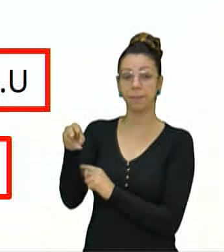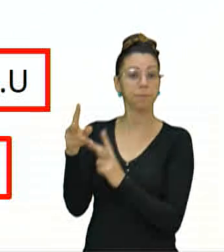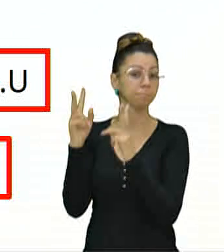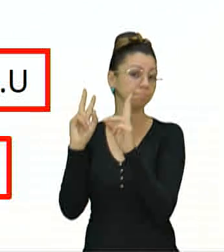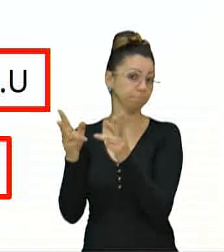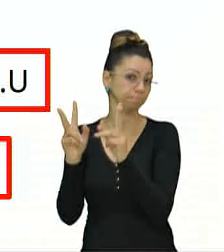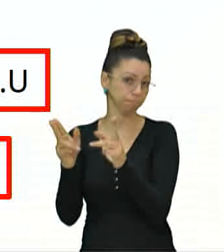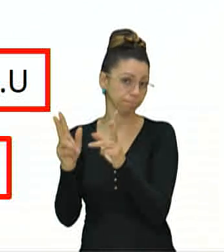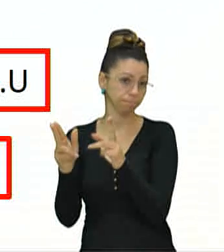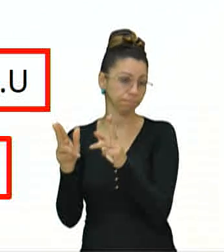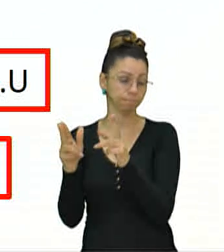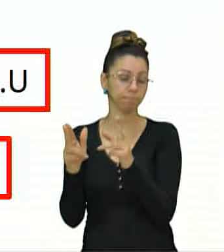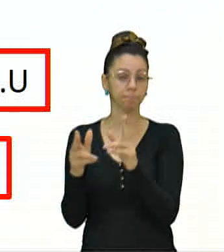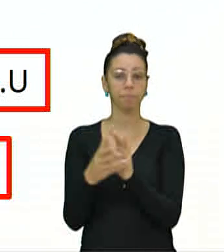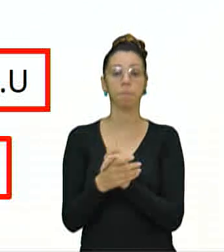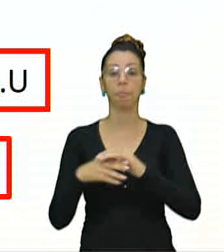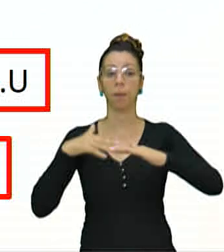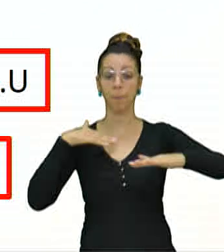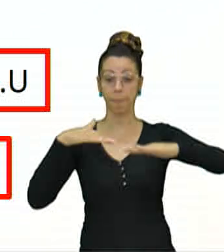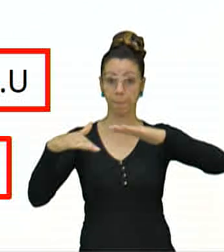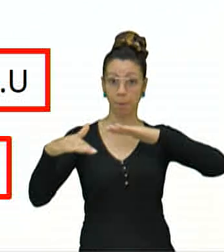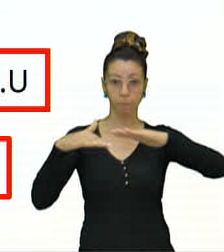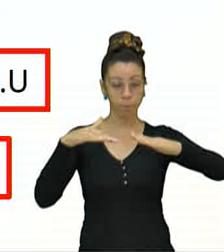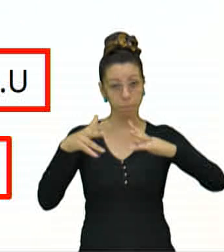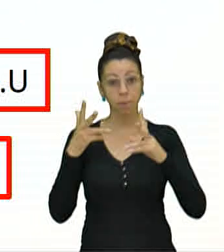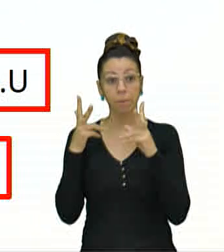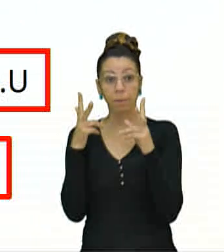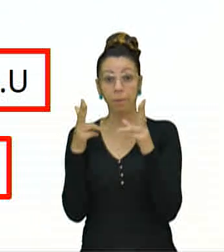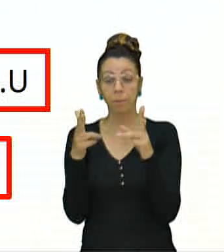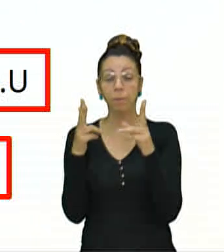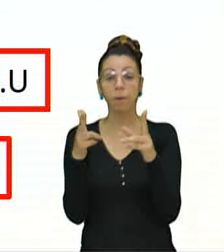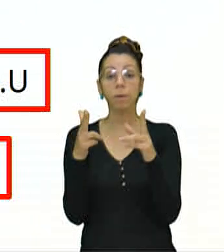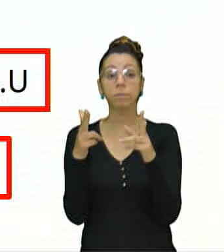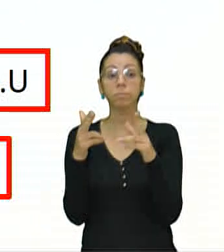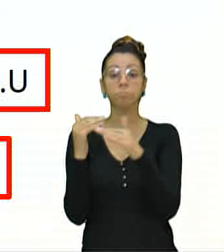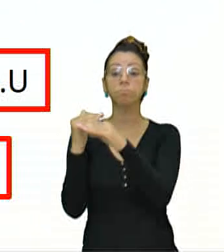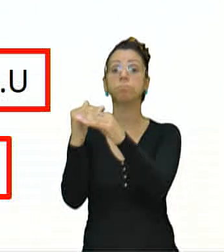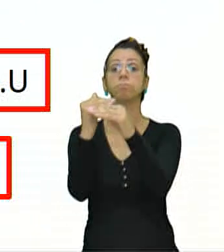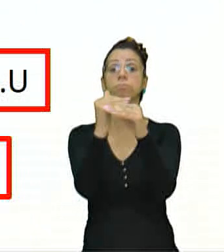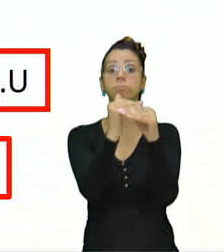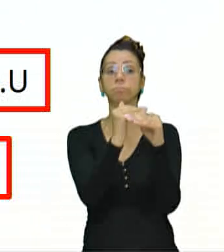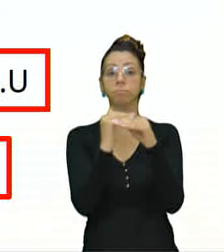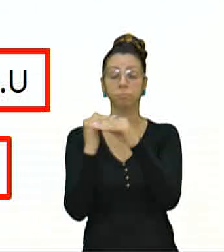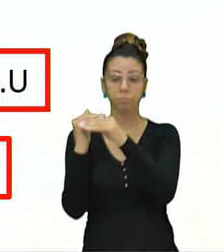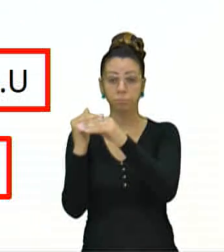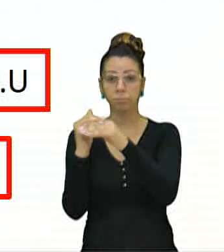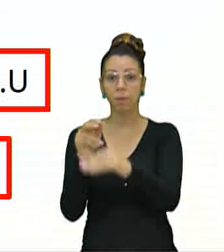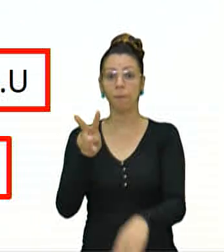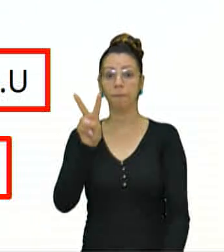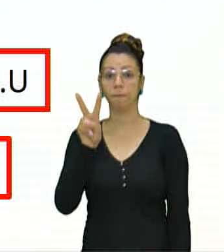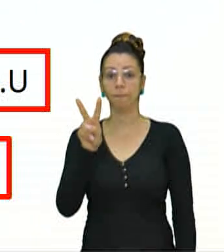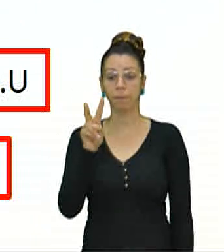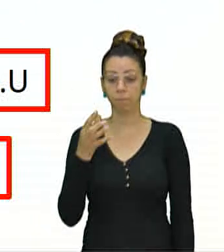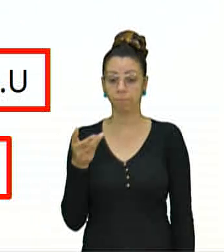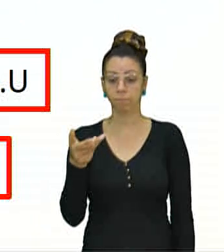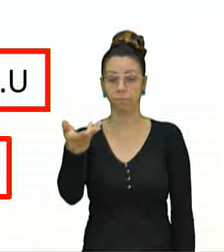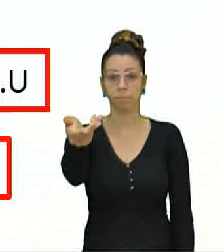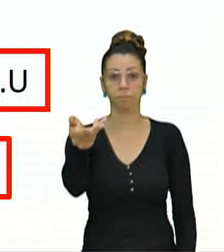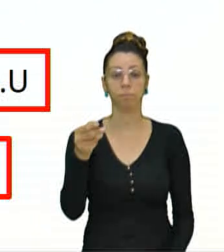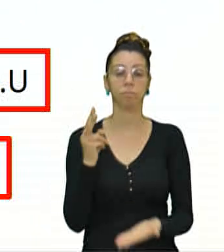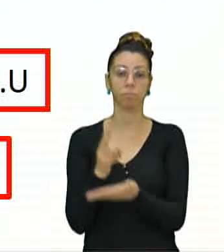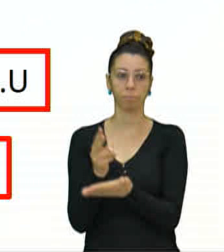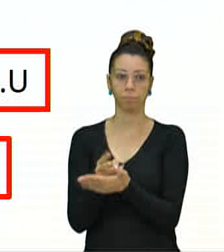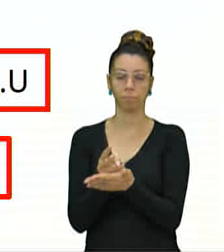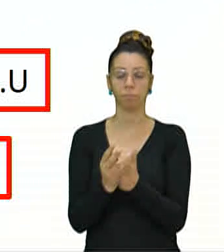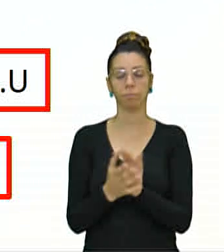coisa. Percebo que o movimento é uniforme. Então o que quer dizer movimento uniforme? Velocidade constante, certo?